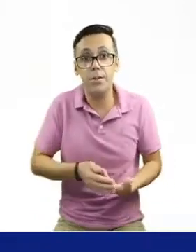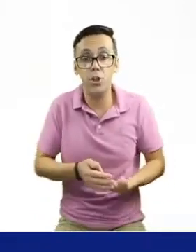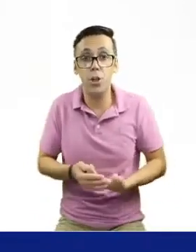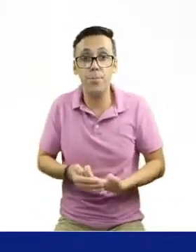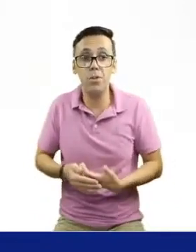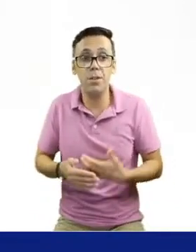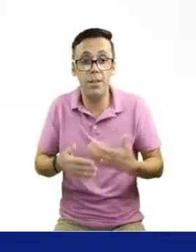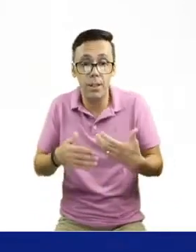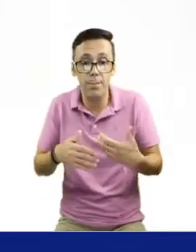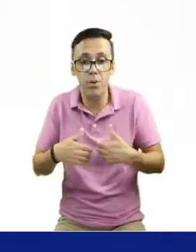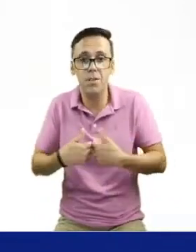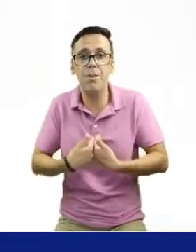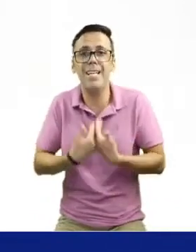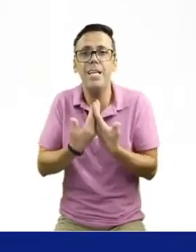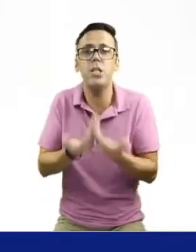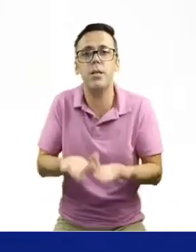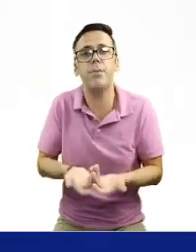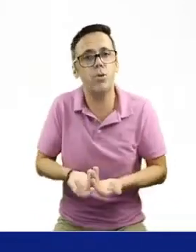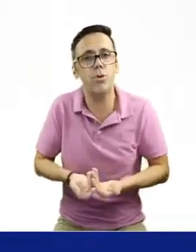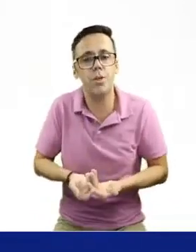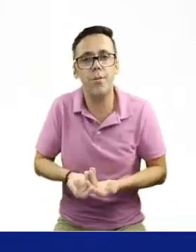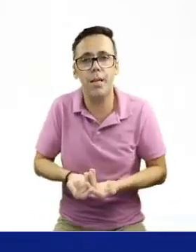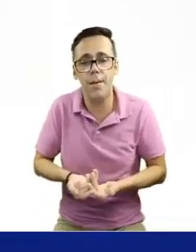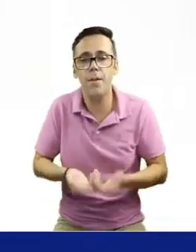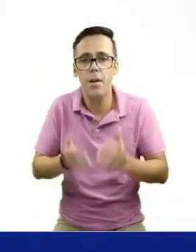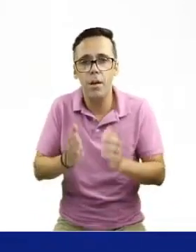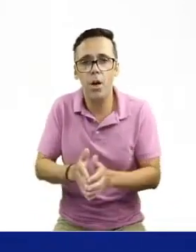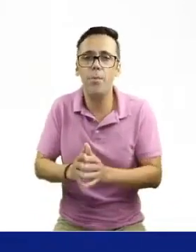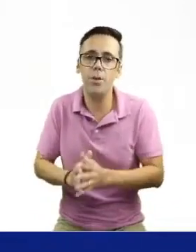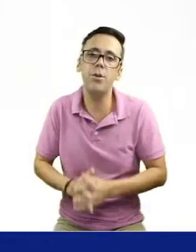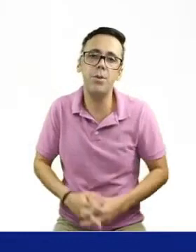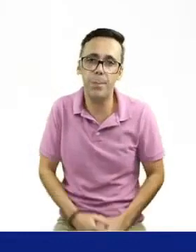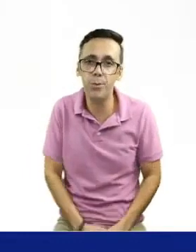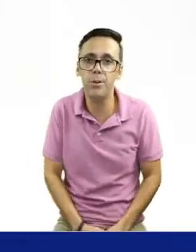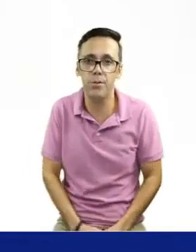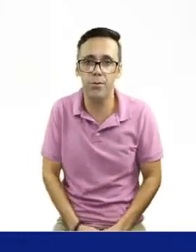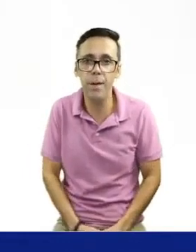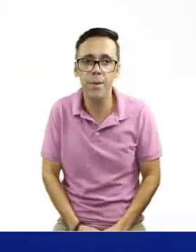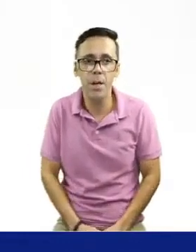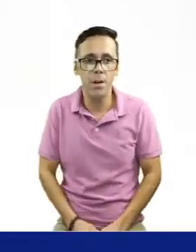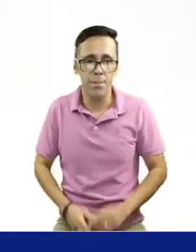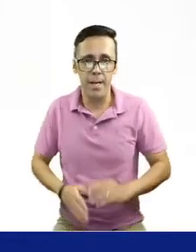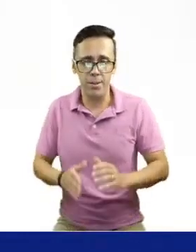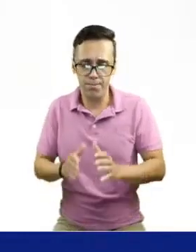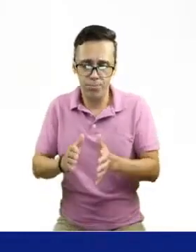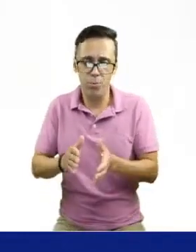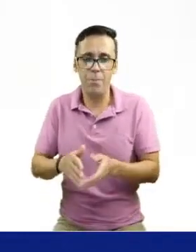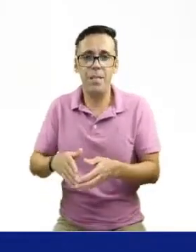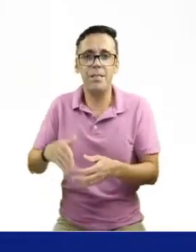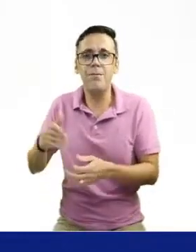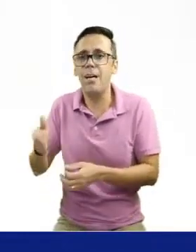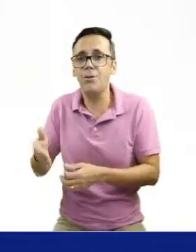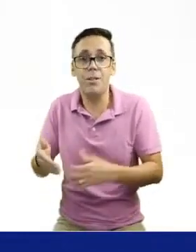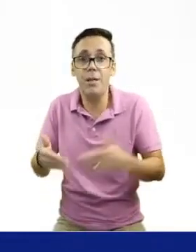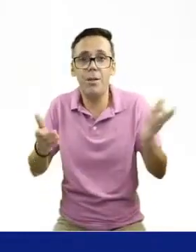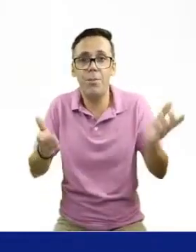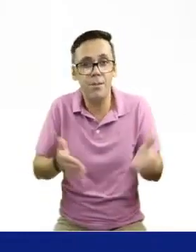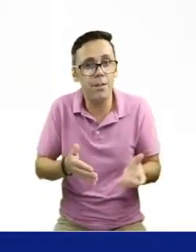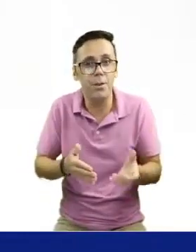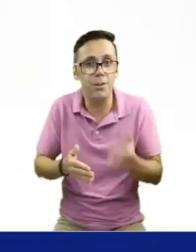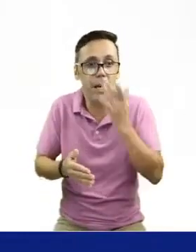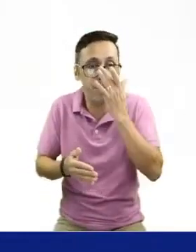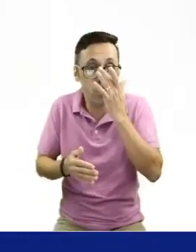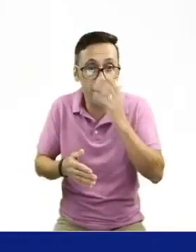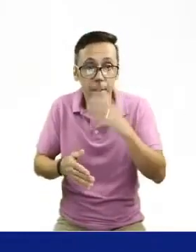trabalhar mesmo que seja imposto que impossibilite essa pessoa de trabalhar realmente não será possível né mas uma pressão alta